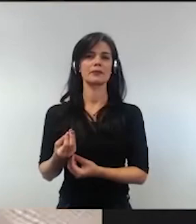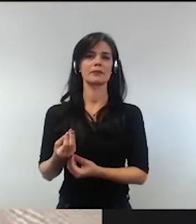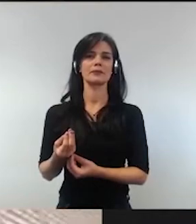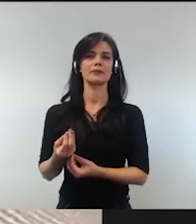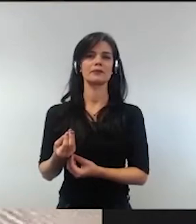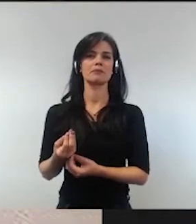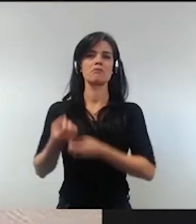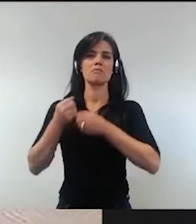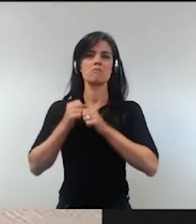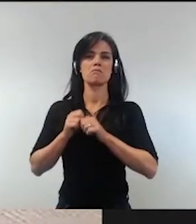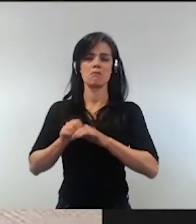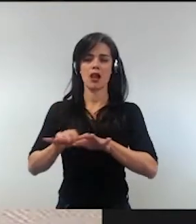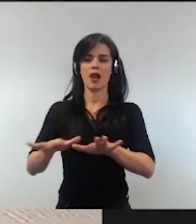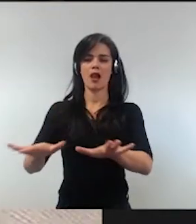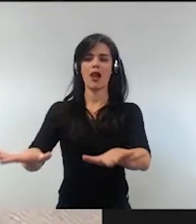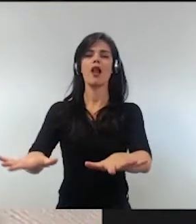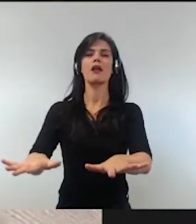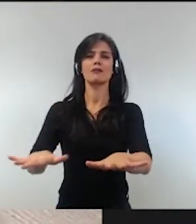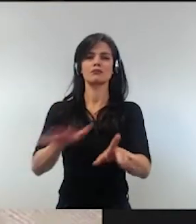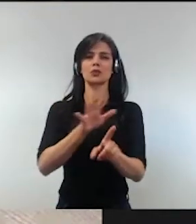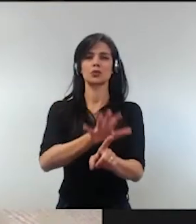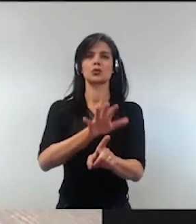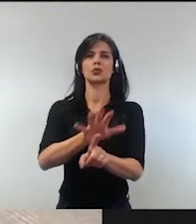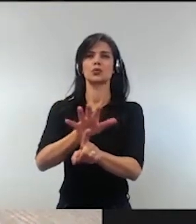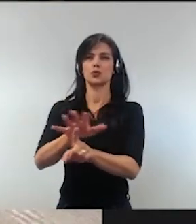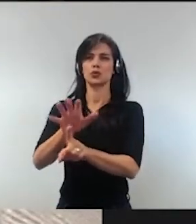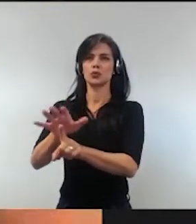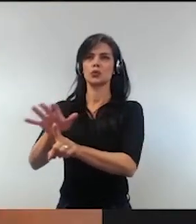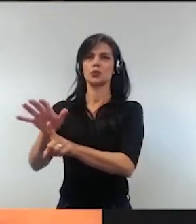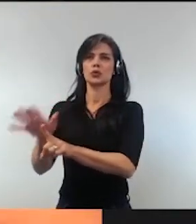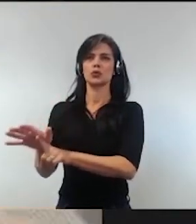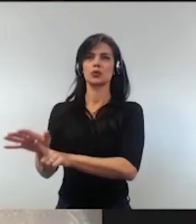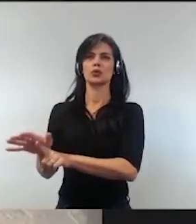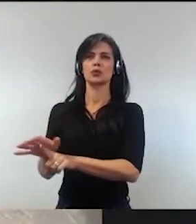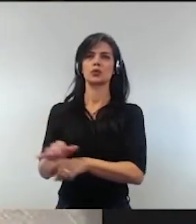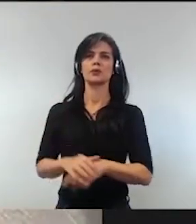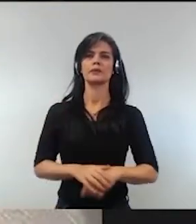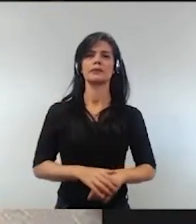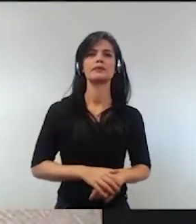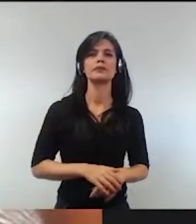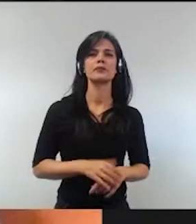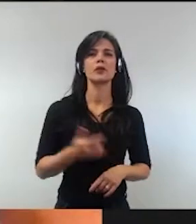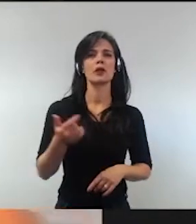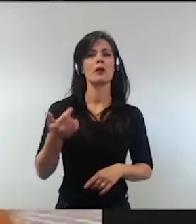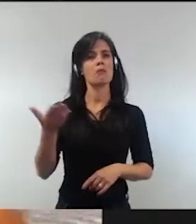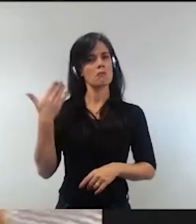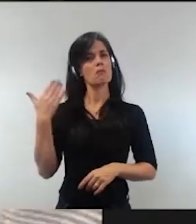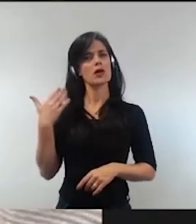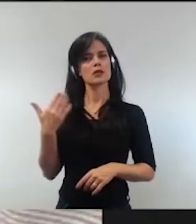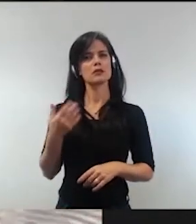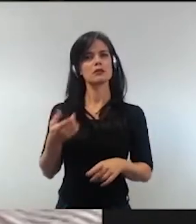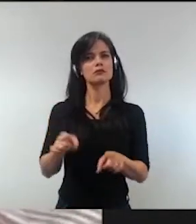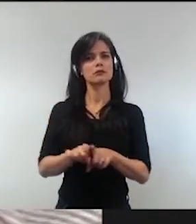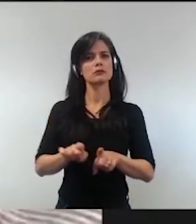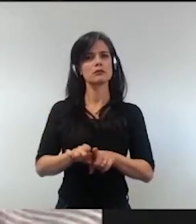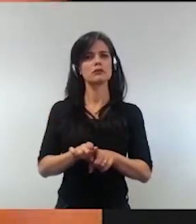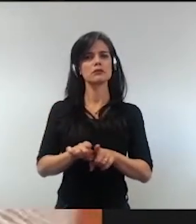repercussão de massa muito importante. Não que não tivesse no passado, mas o que nós chamamos